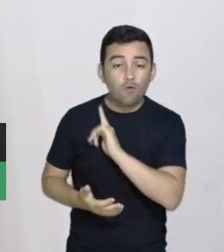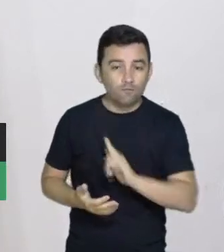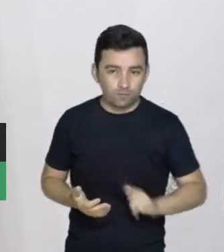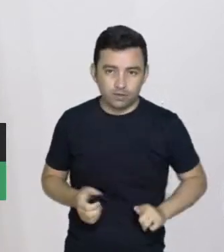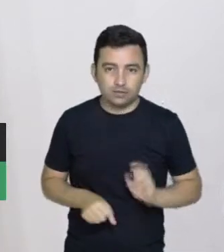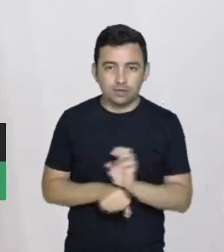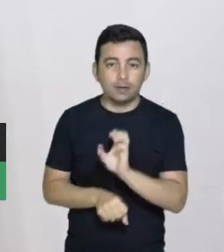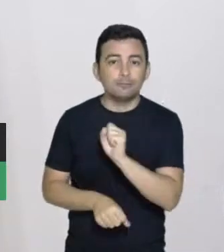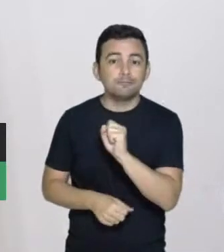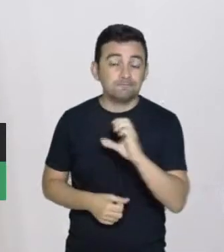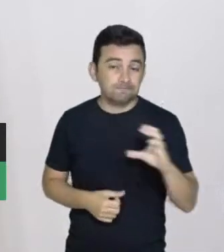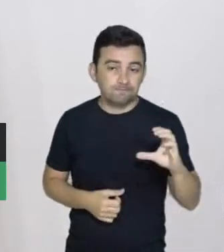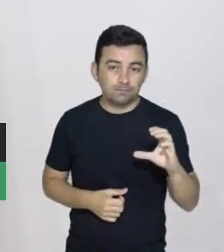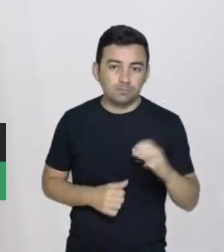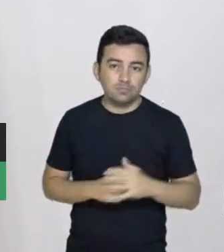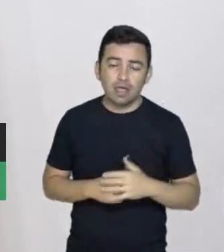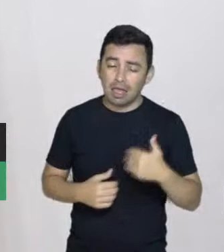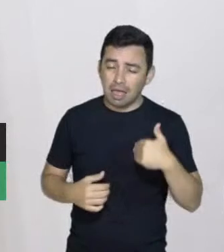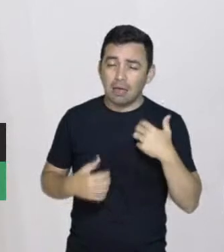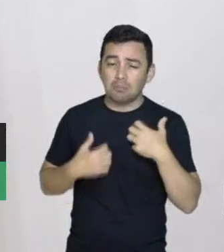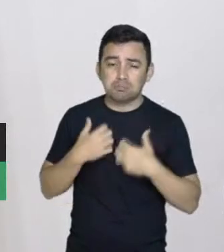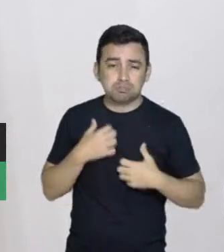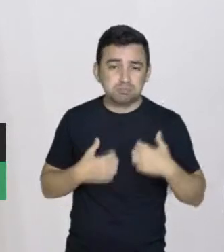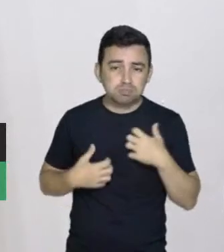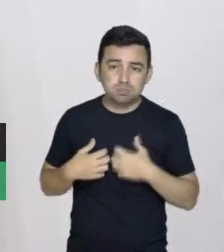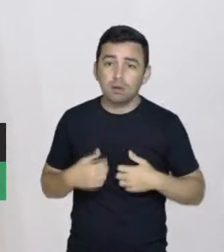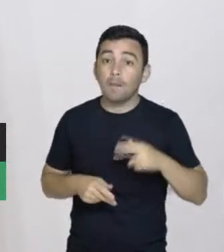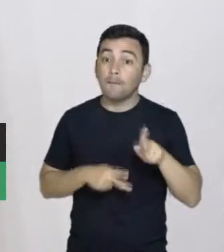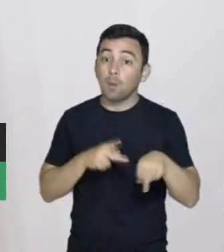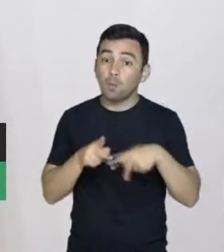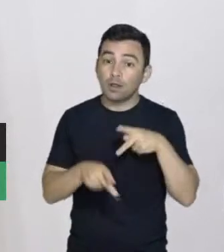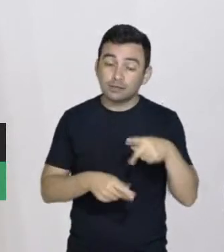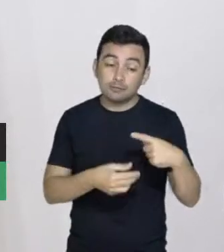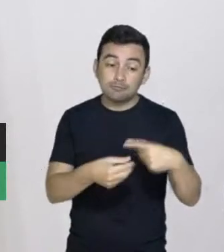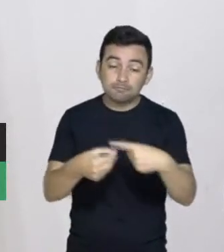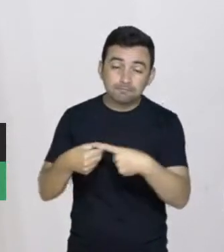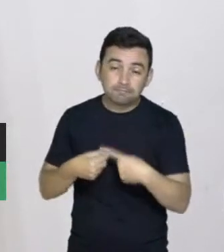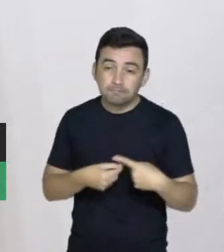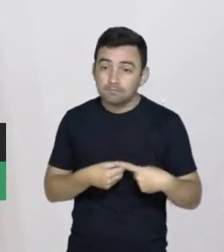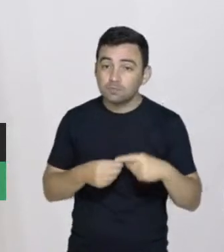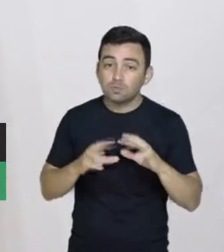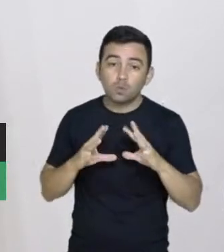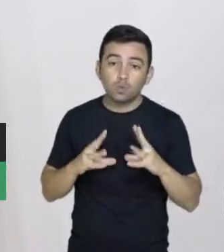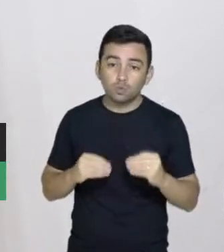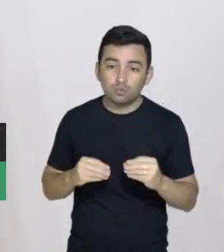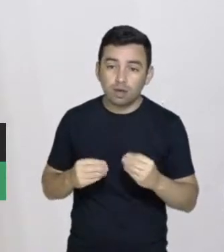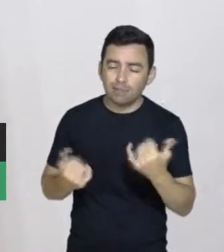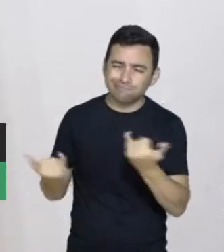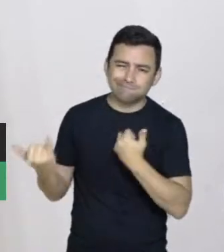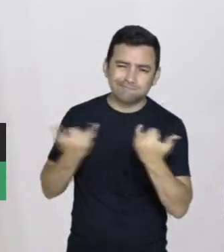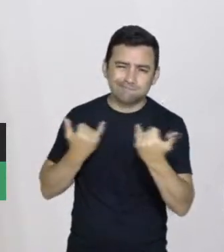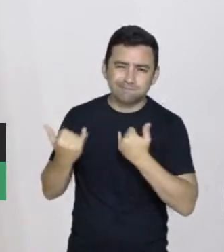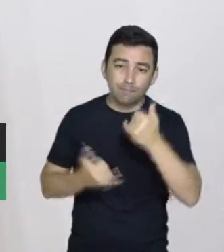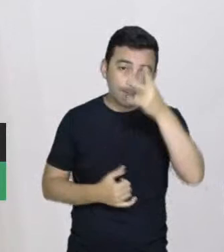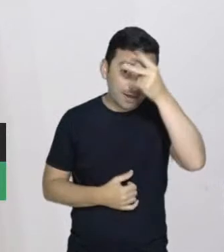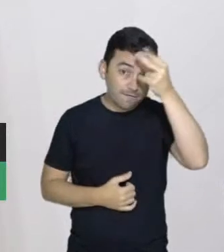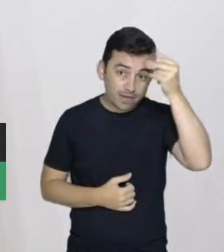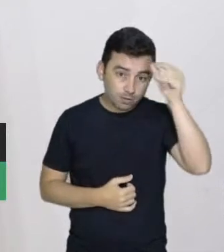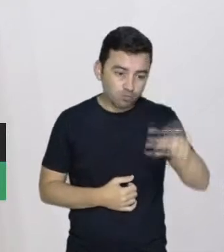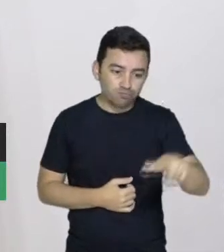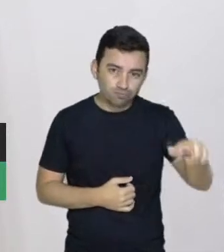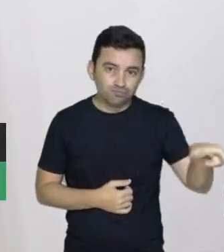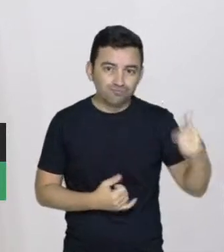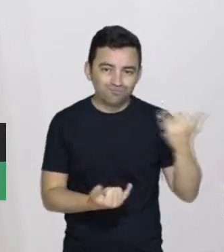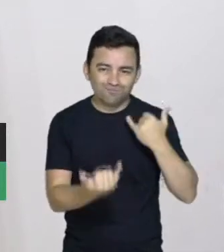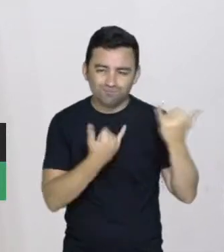Catarina. É uma angústia que aflige a população dos municípios, que nos é passada pelos prefeitos de cada uma dessas